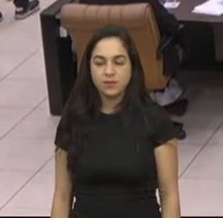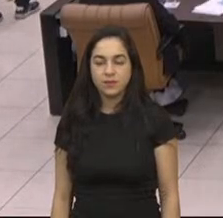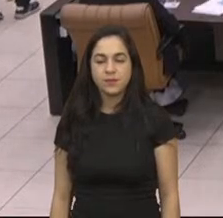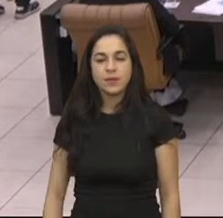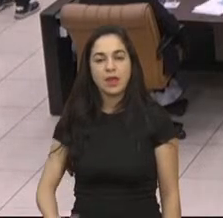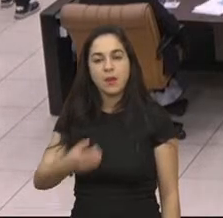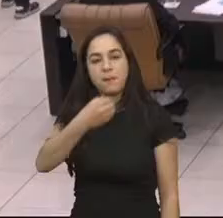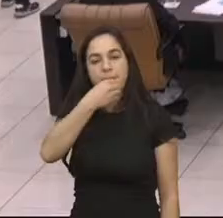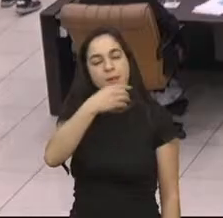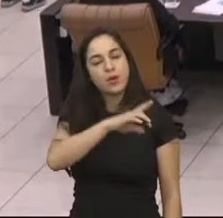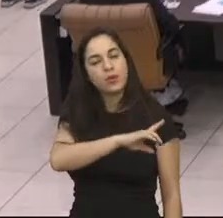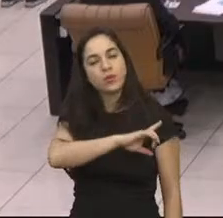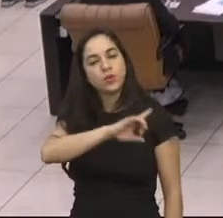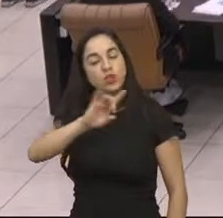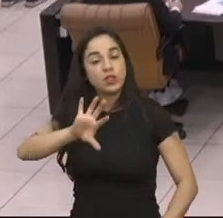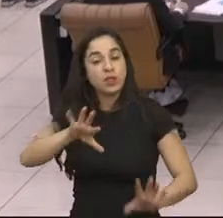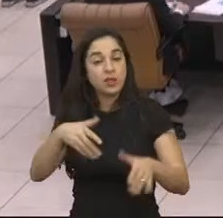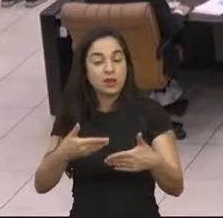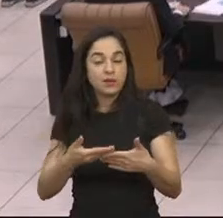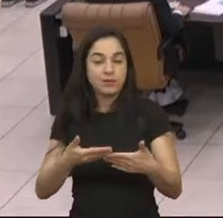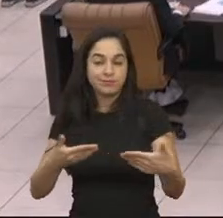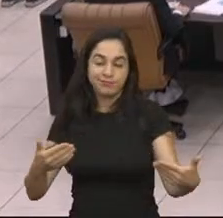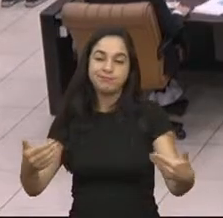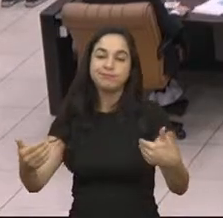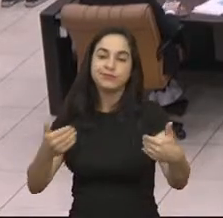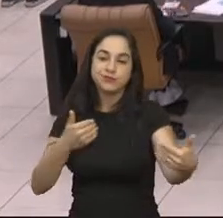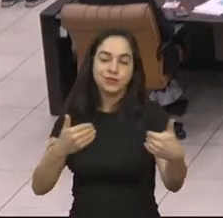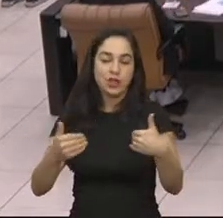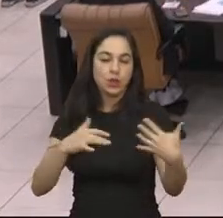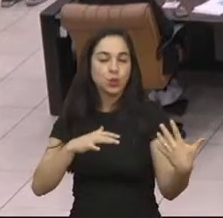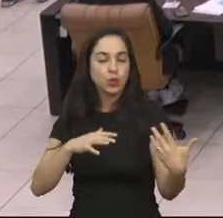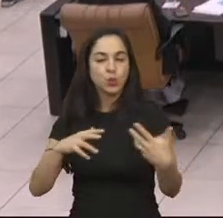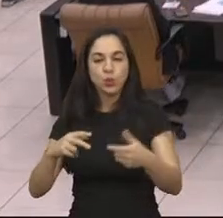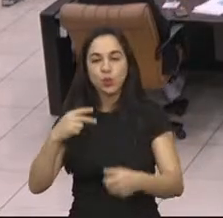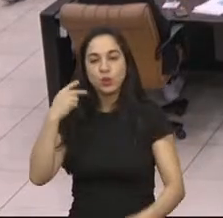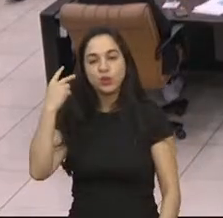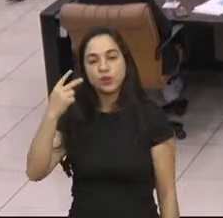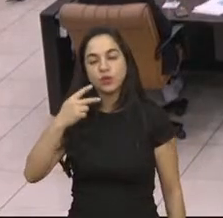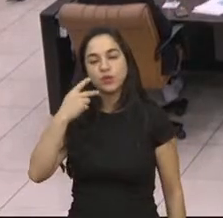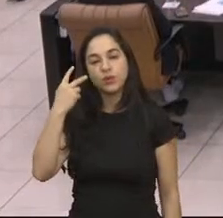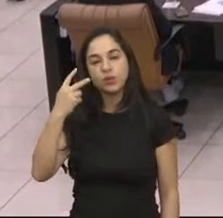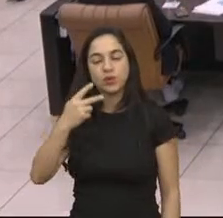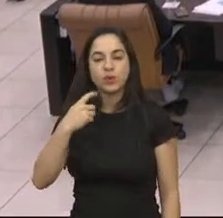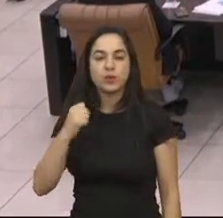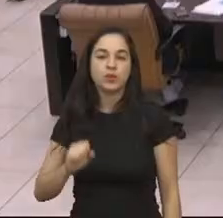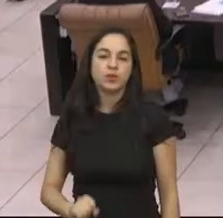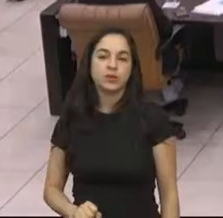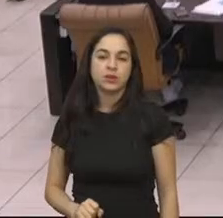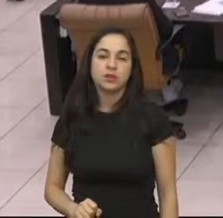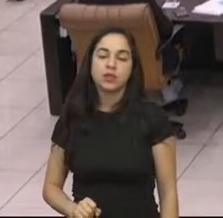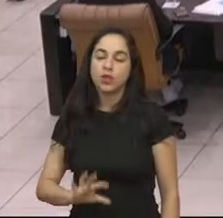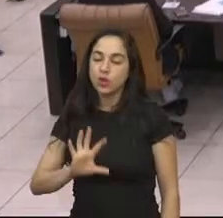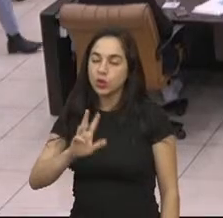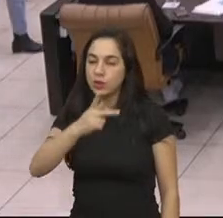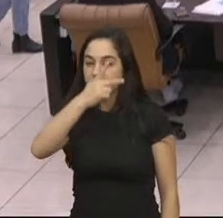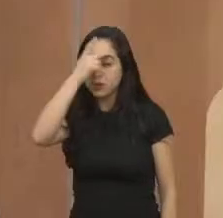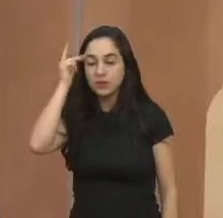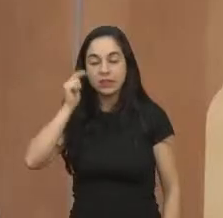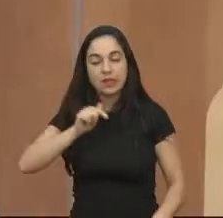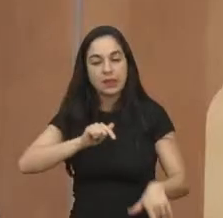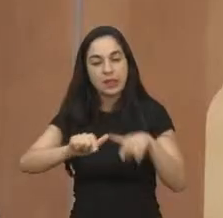Bom dia a todos, presentes, senhores vereadores, senhora vereadora, funcionários desta